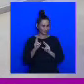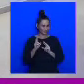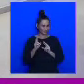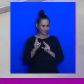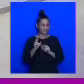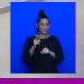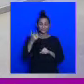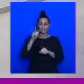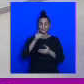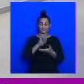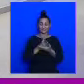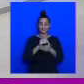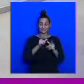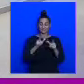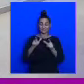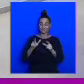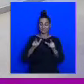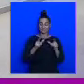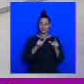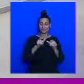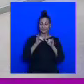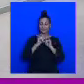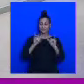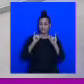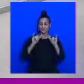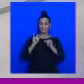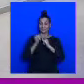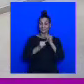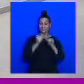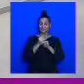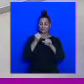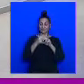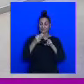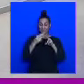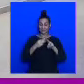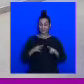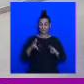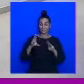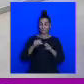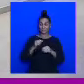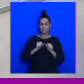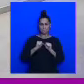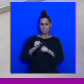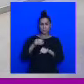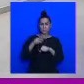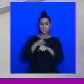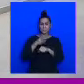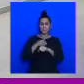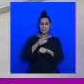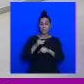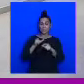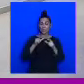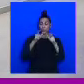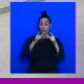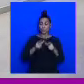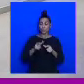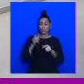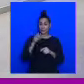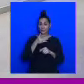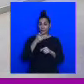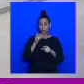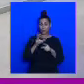esperava? Após a apuração, todos os resultados serão publicados na página da Caixa. Você poderá saber de onde são as apostas